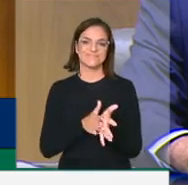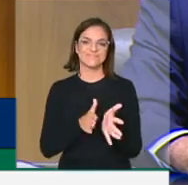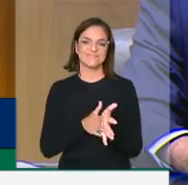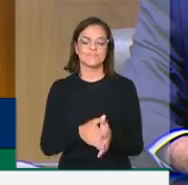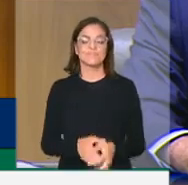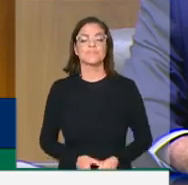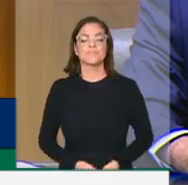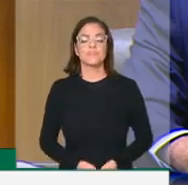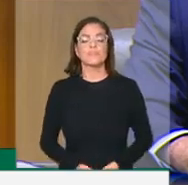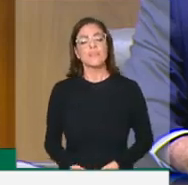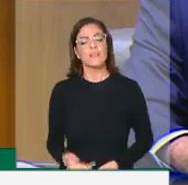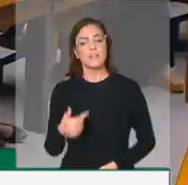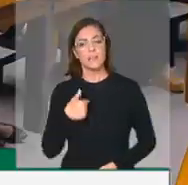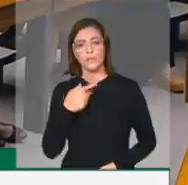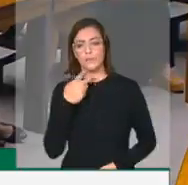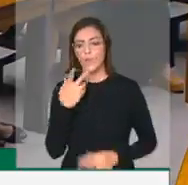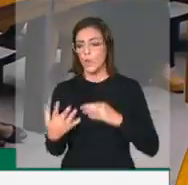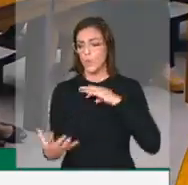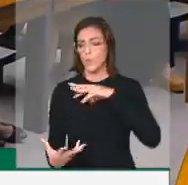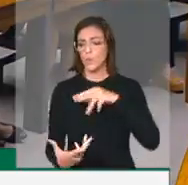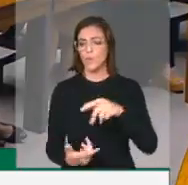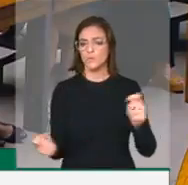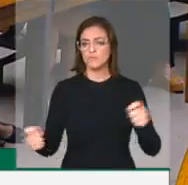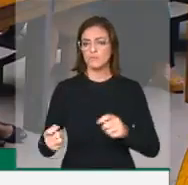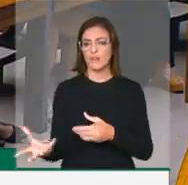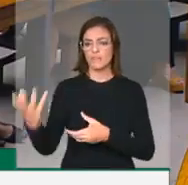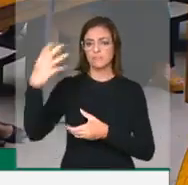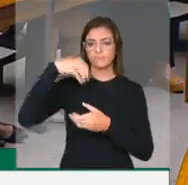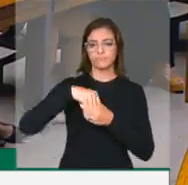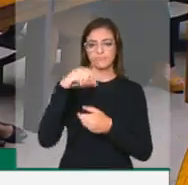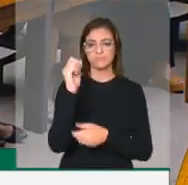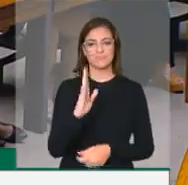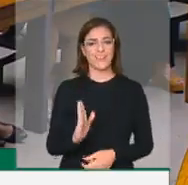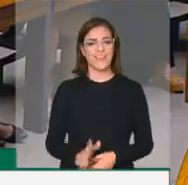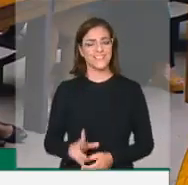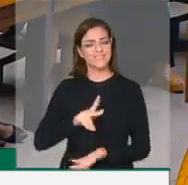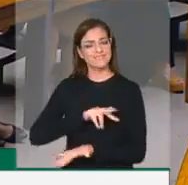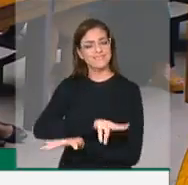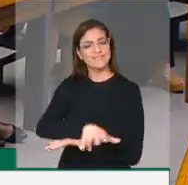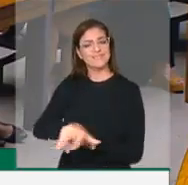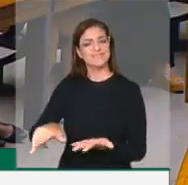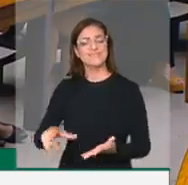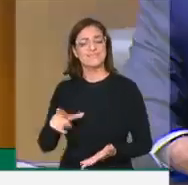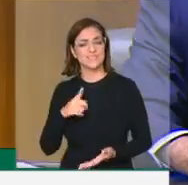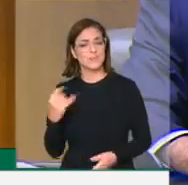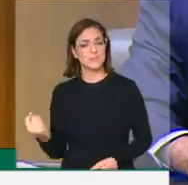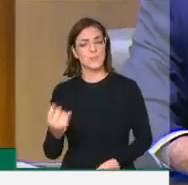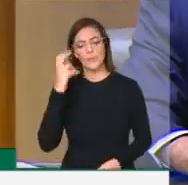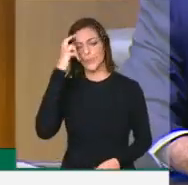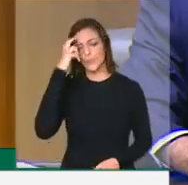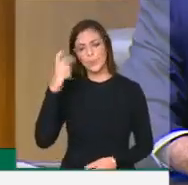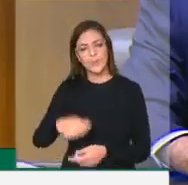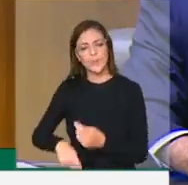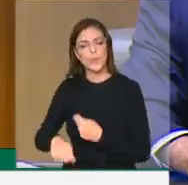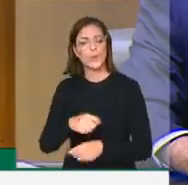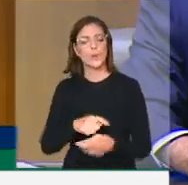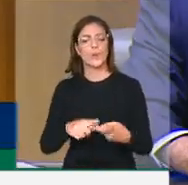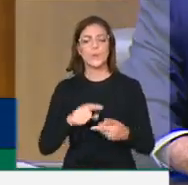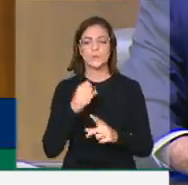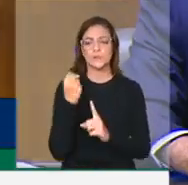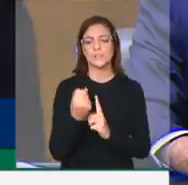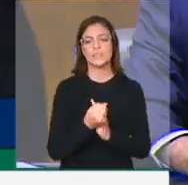dizer que o mundo cabe no Brasil. A cultura movimenta setores estruturais para o país, a sociedade e a economia